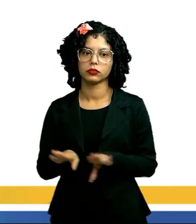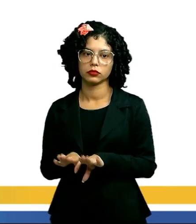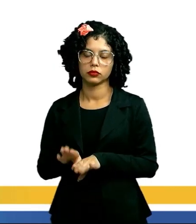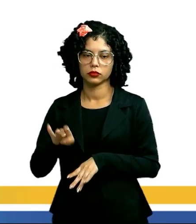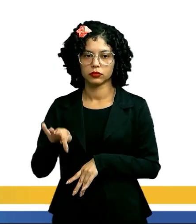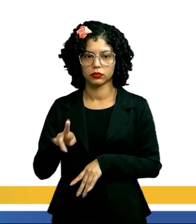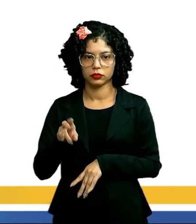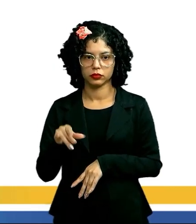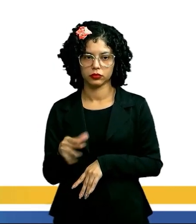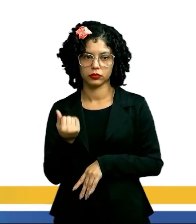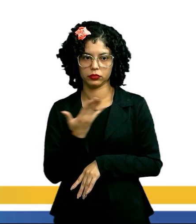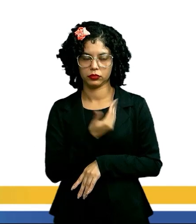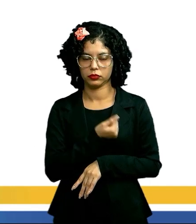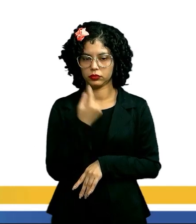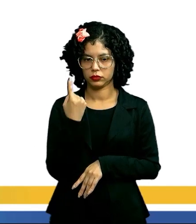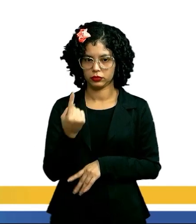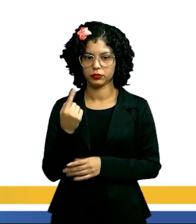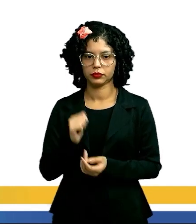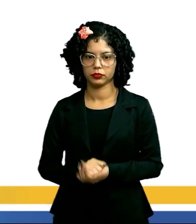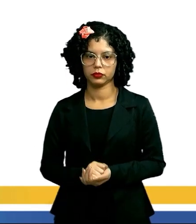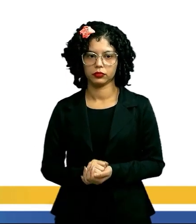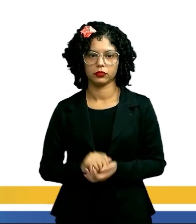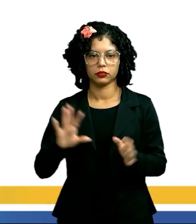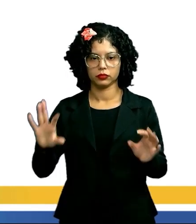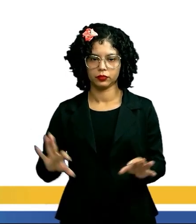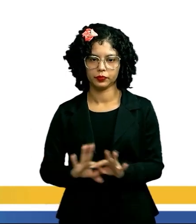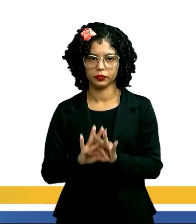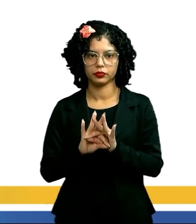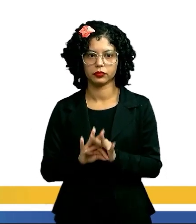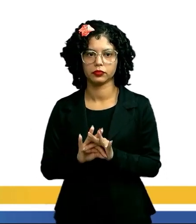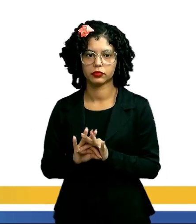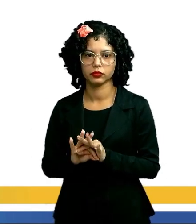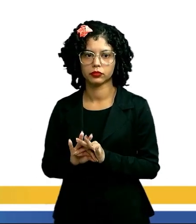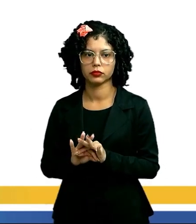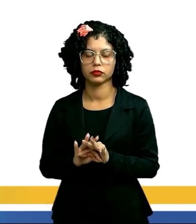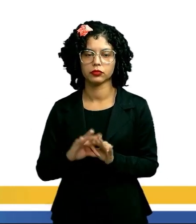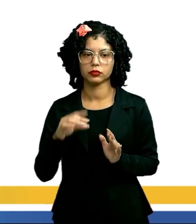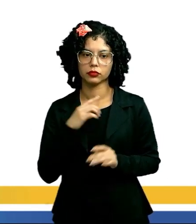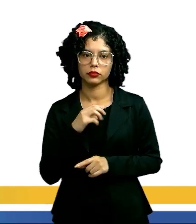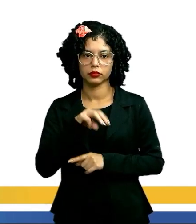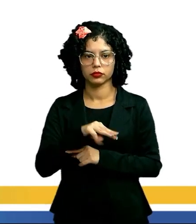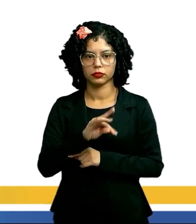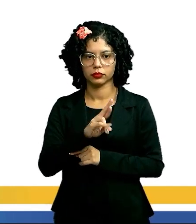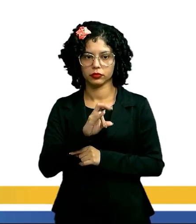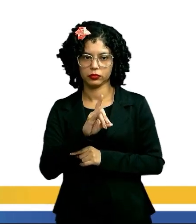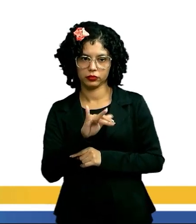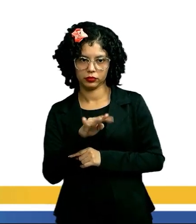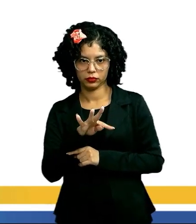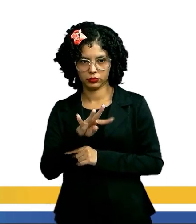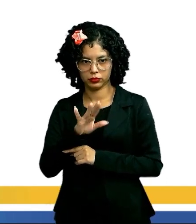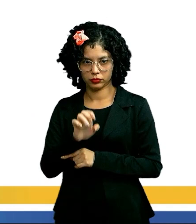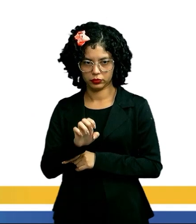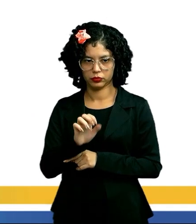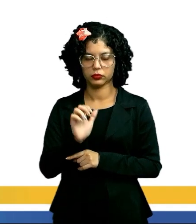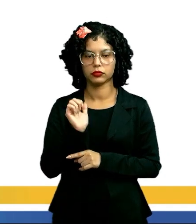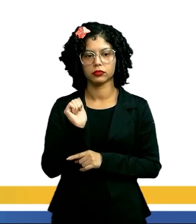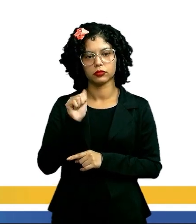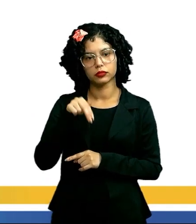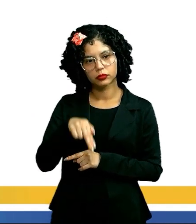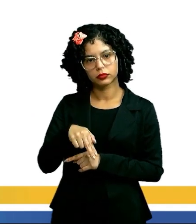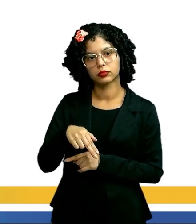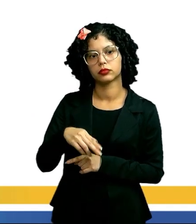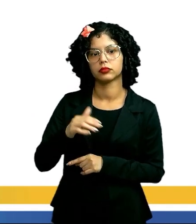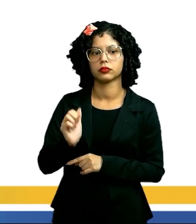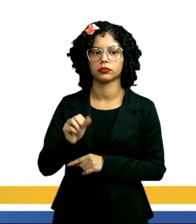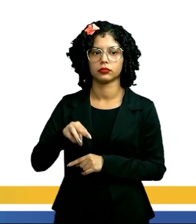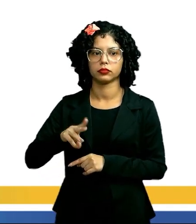tenho um carbono número 1 ali, então o nitrogênio está ligado à carbonila. Então nós vamos ter um normal metil, né, porque é um